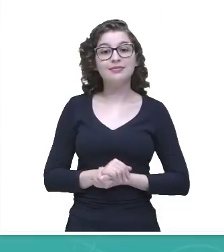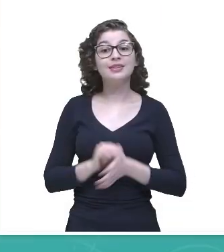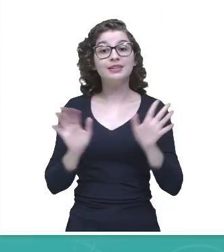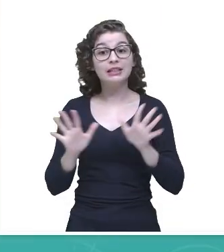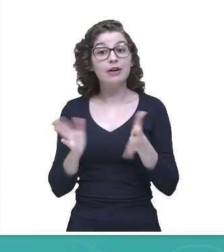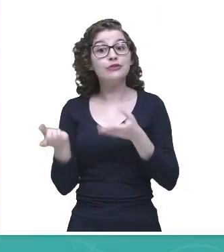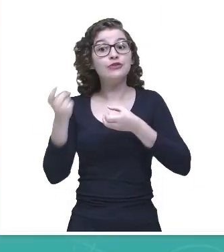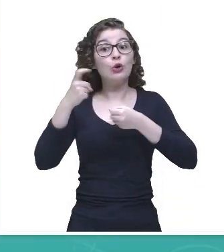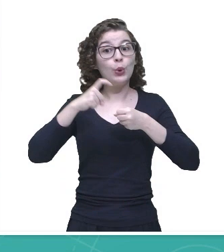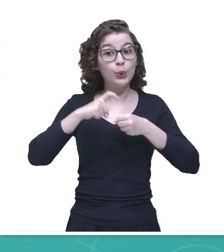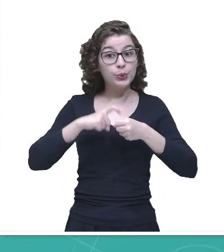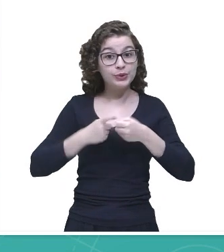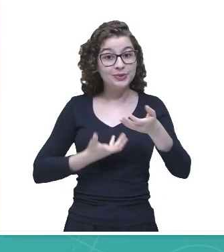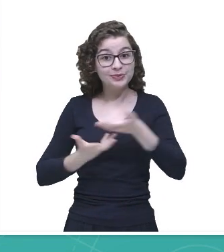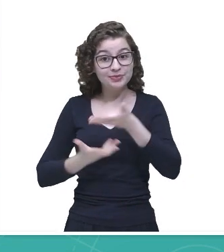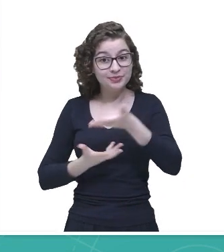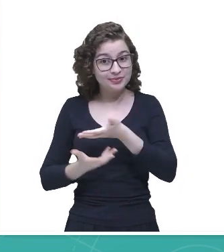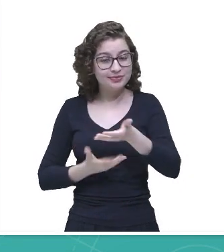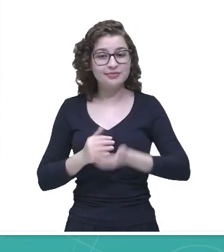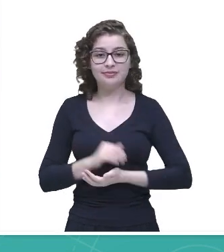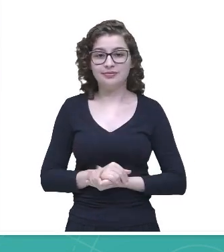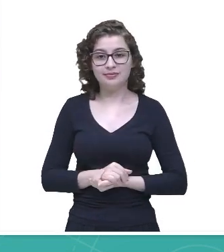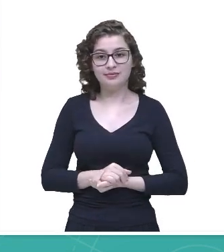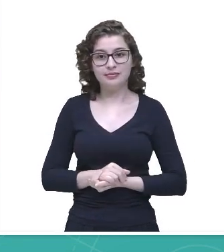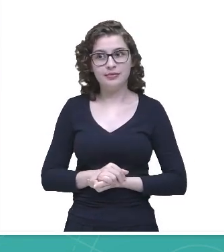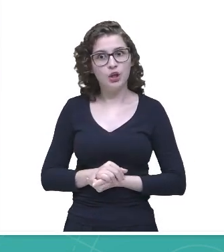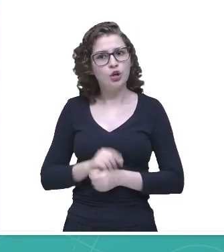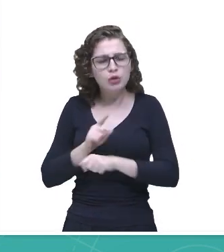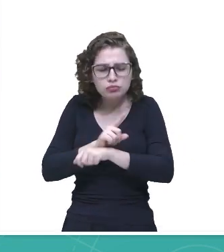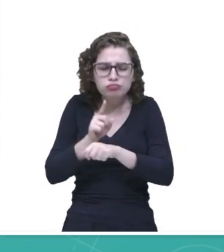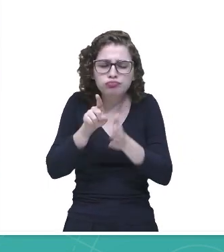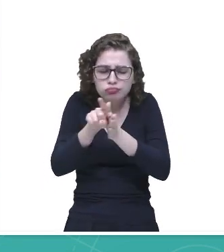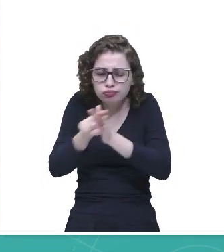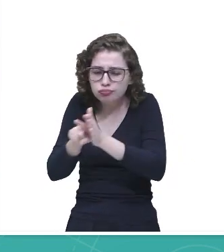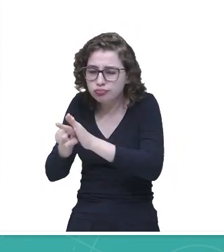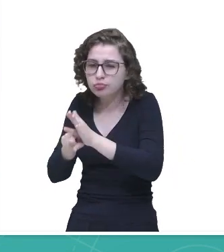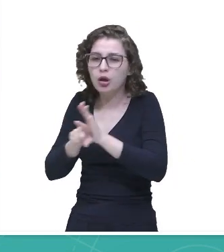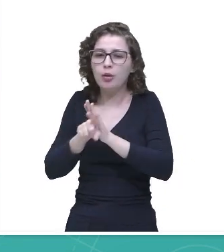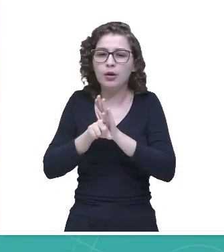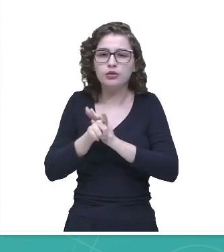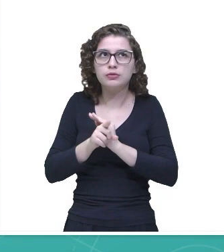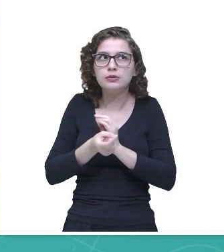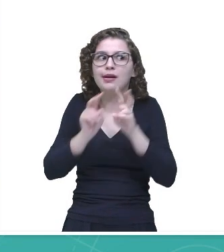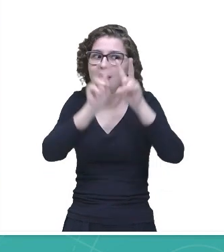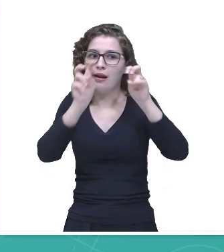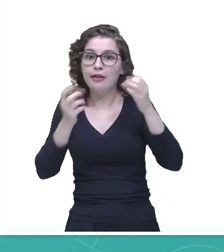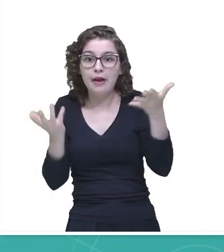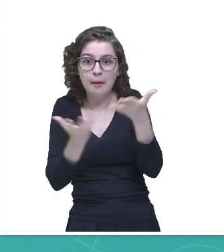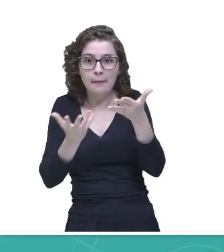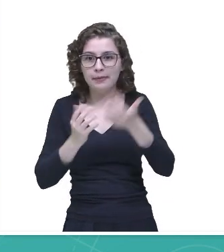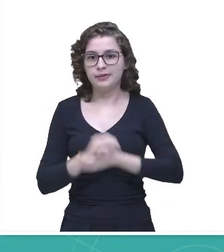Então voltamos agora para a nossa interatividade. Espero que vocês tenham pesquisado, foram lá rever o nosso conteúdo, né,